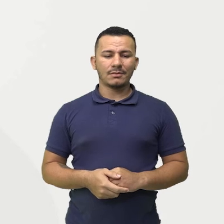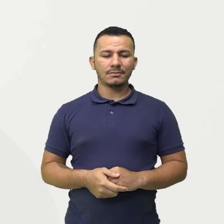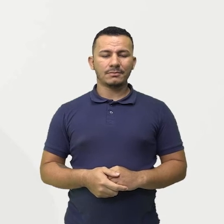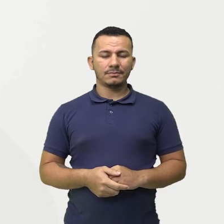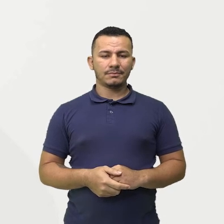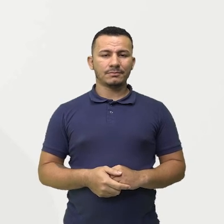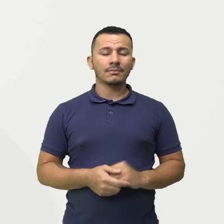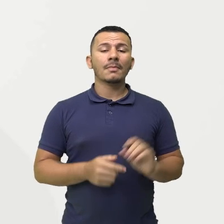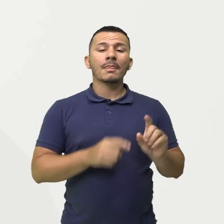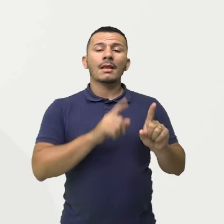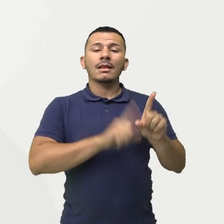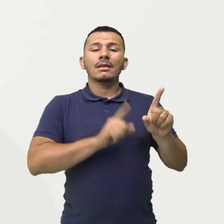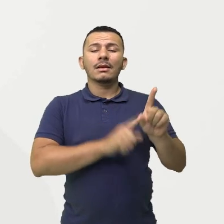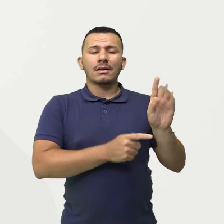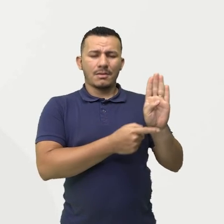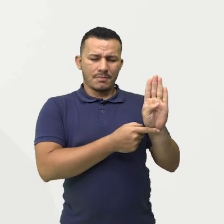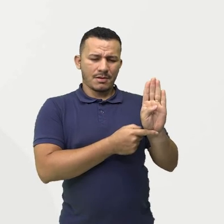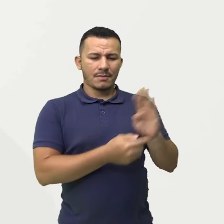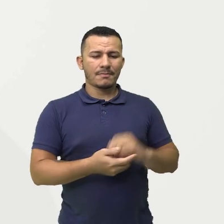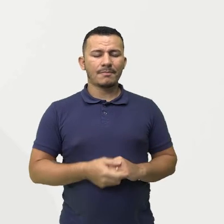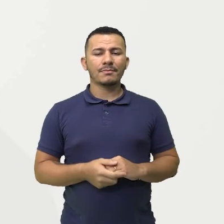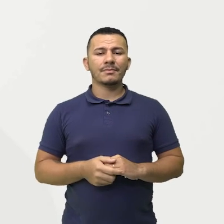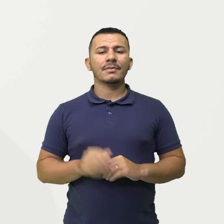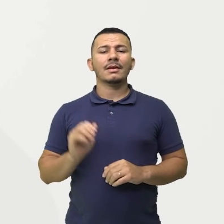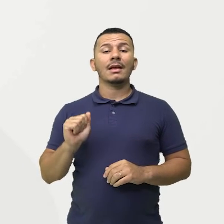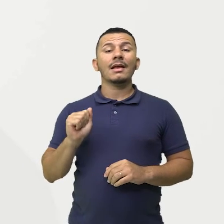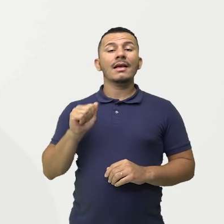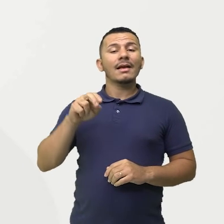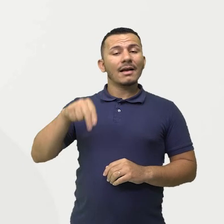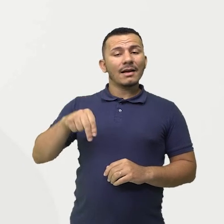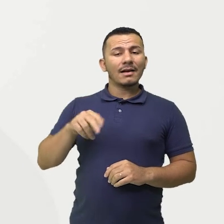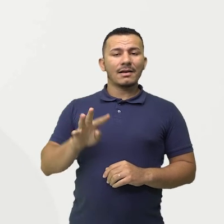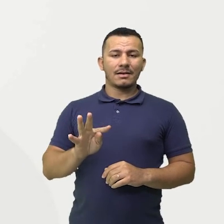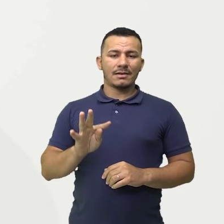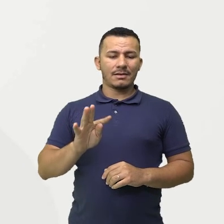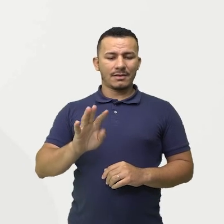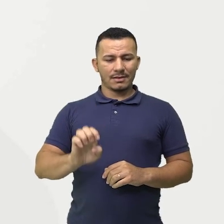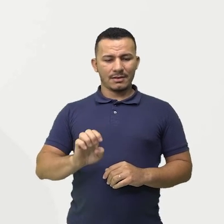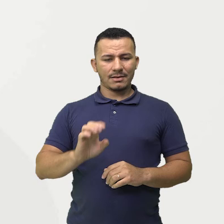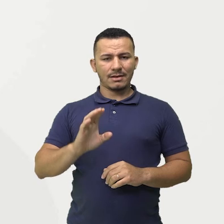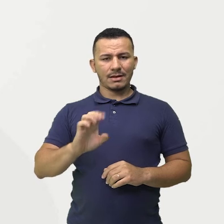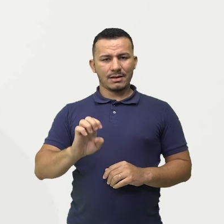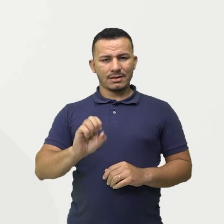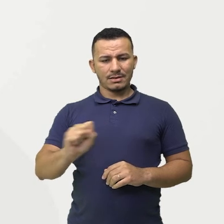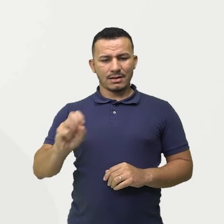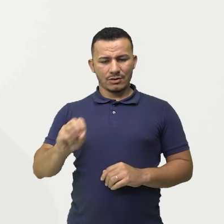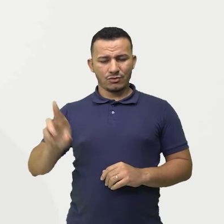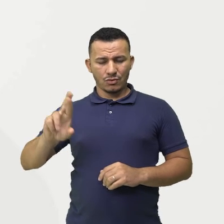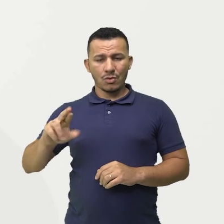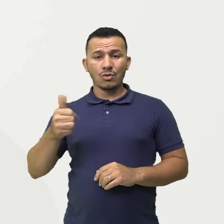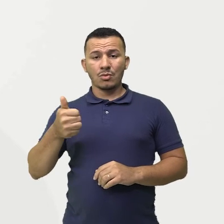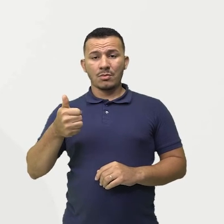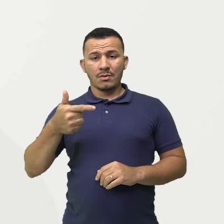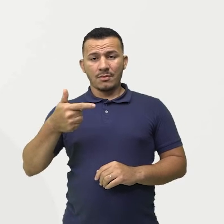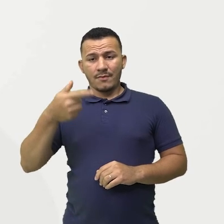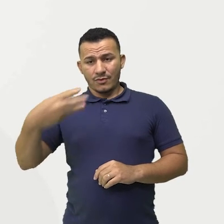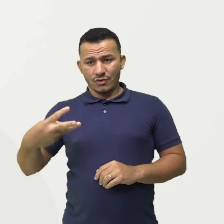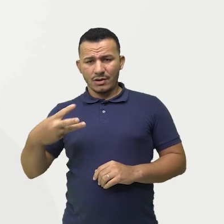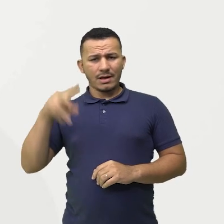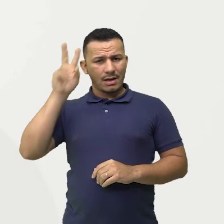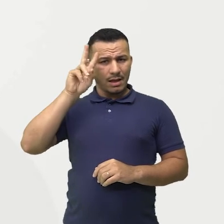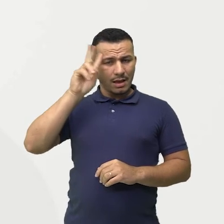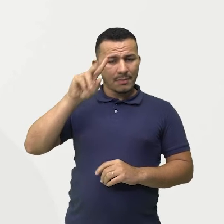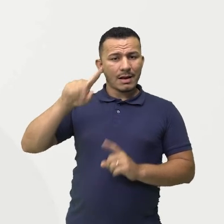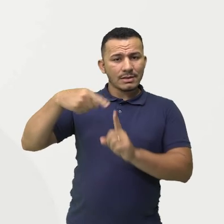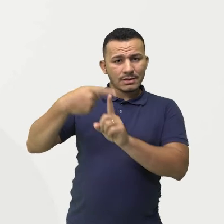Opa! Na letra B, o antecessor de 23. Lembrando que quando o número não tem sinal, ele é um número